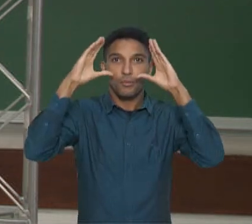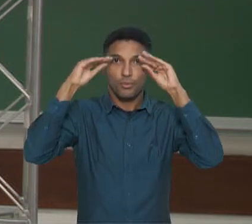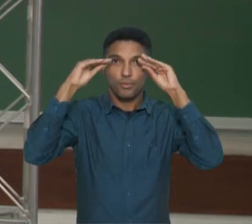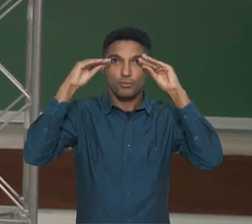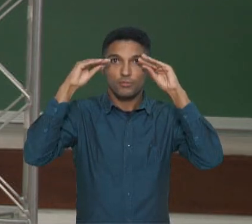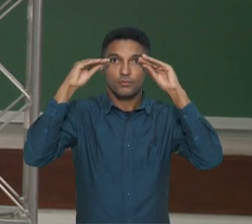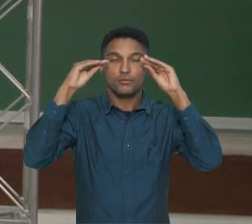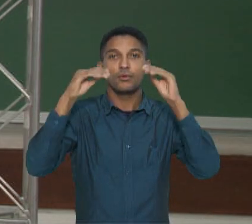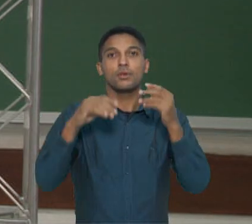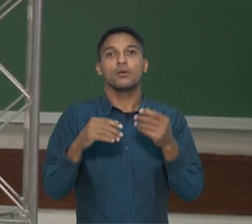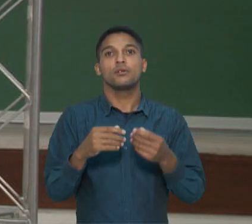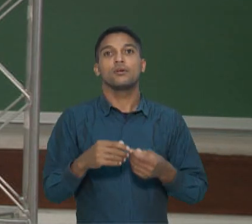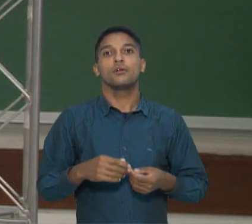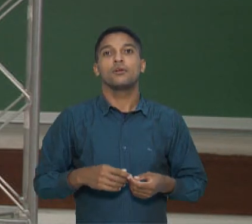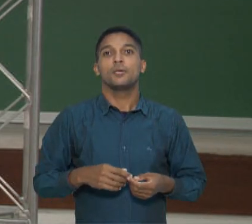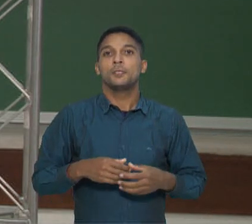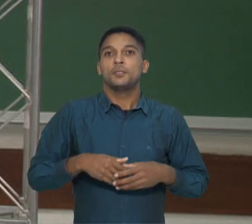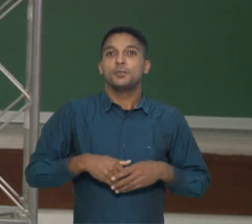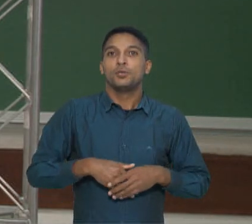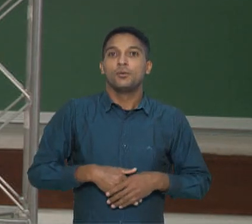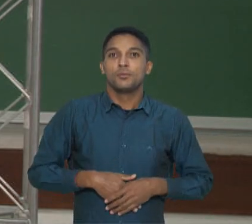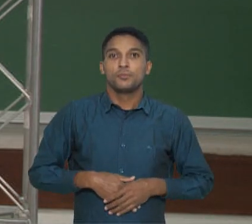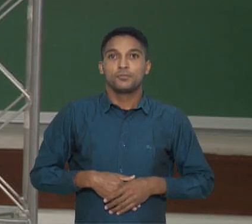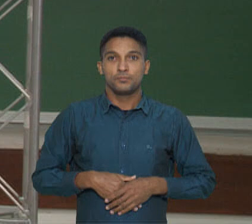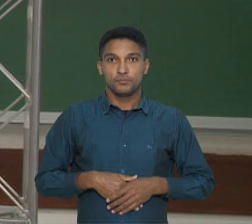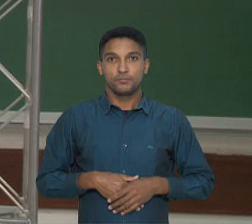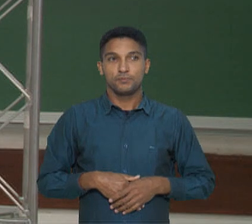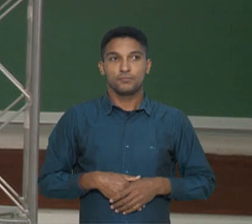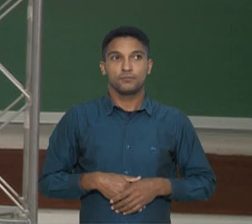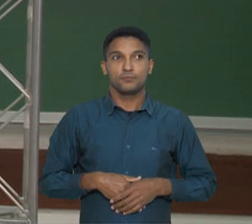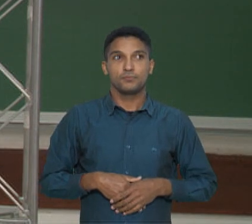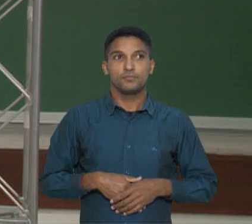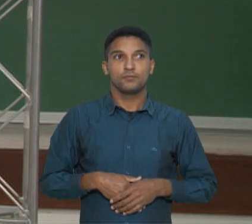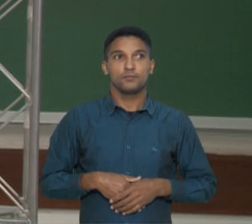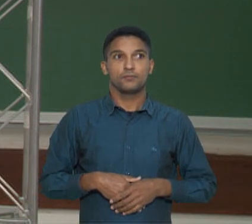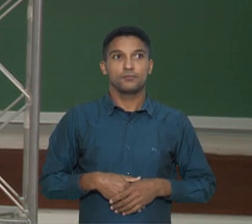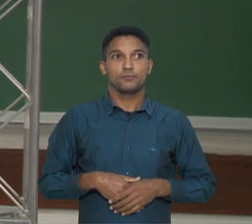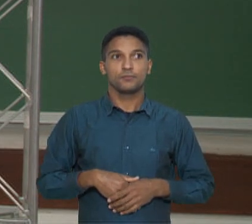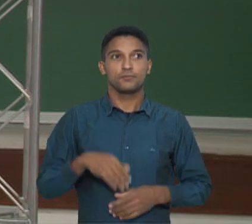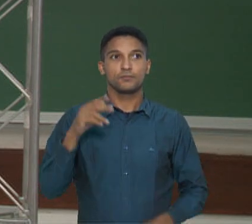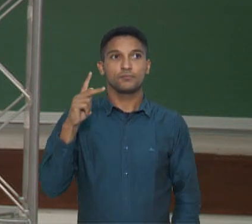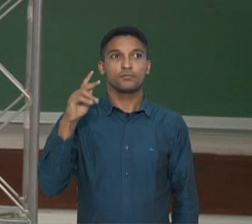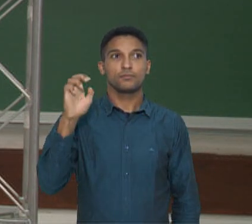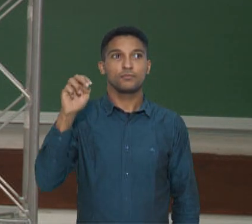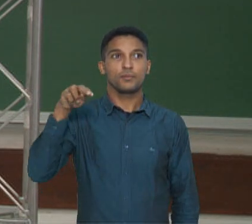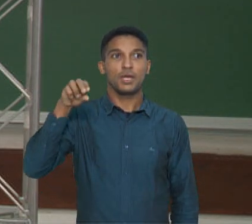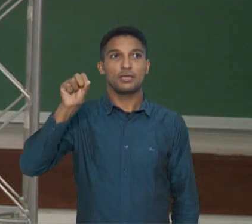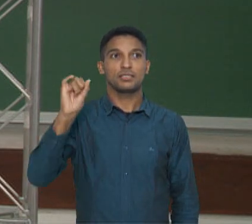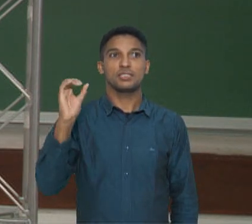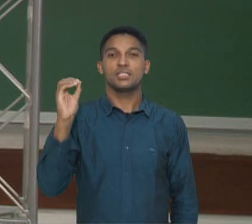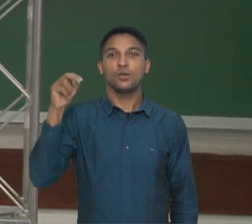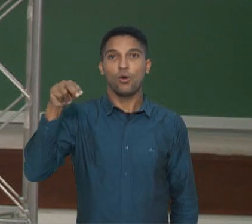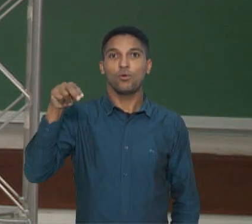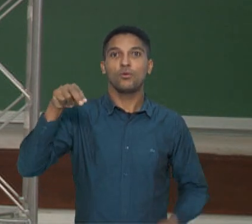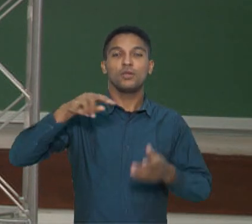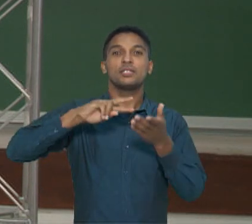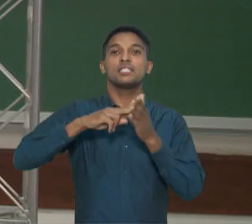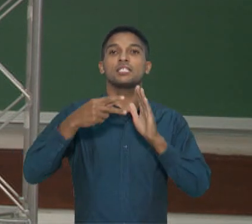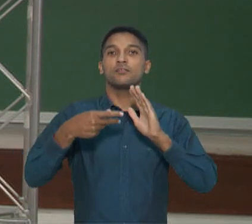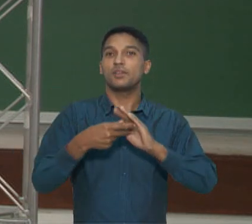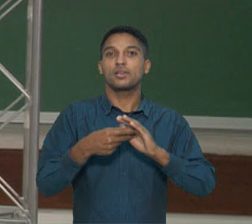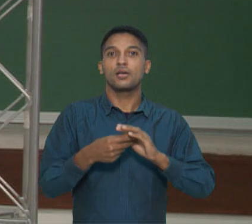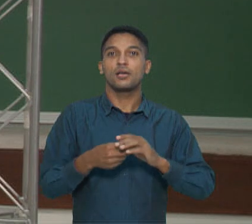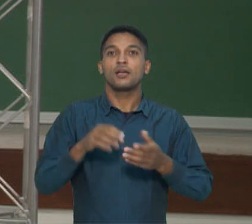ser referência aqui a todas as comidas do dia, né? Seria basicamente café da manhã,